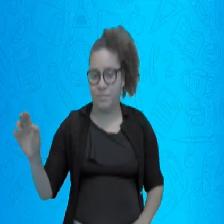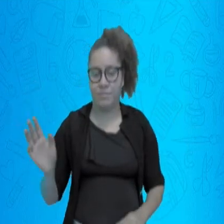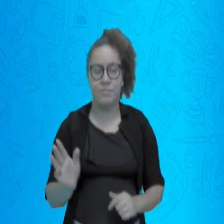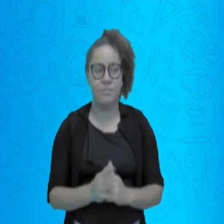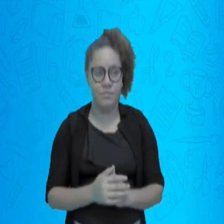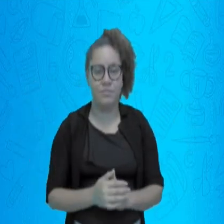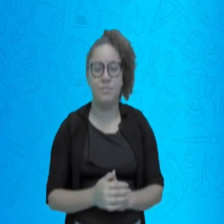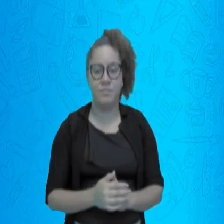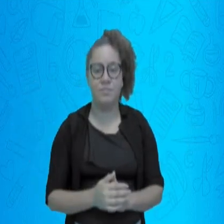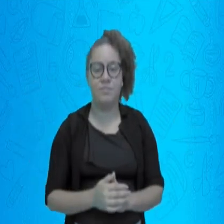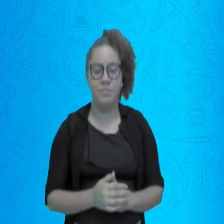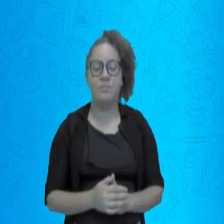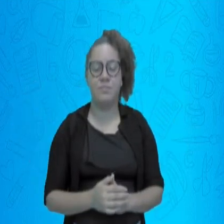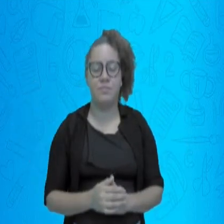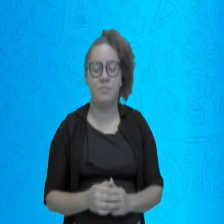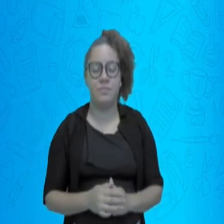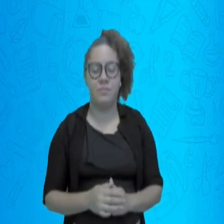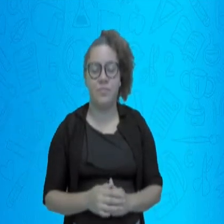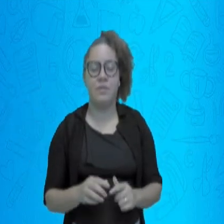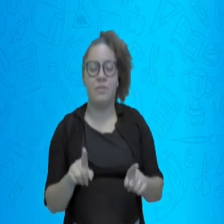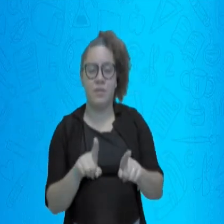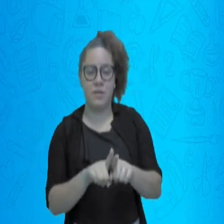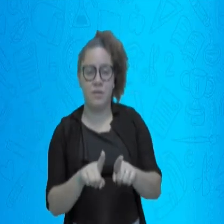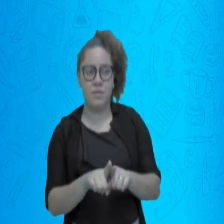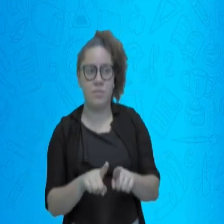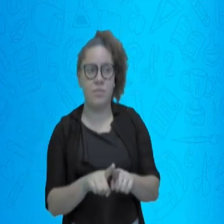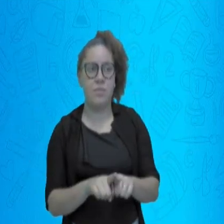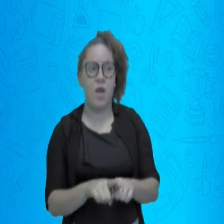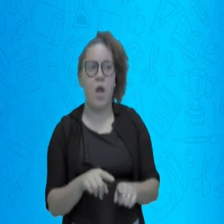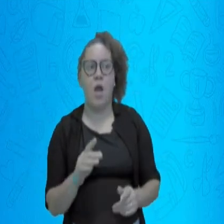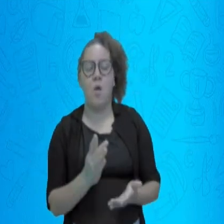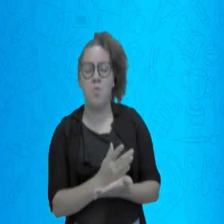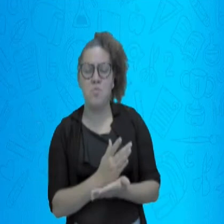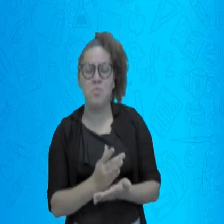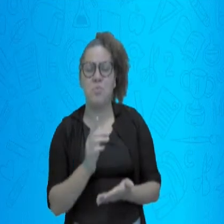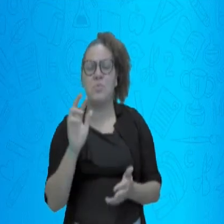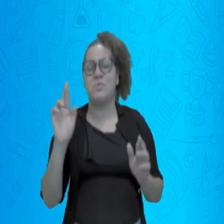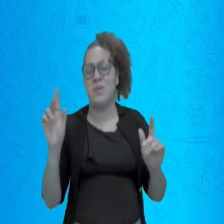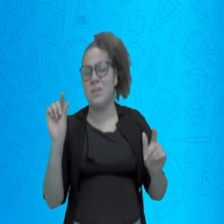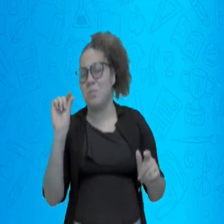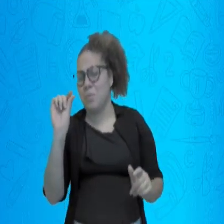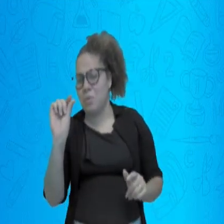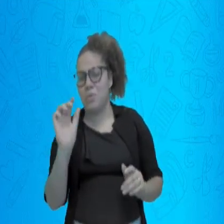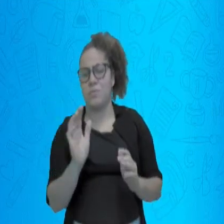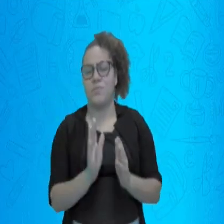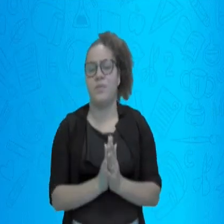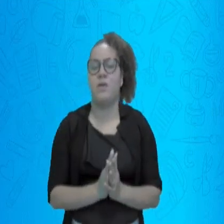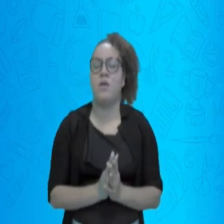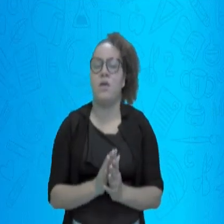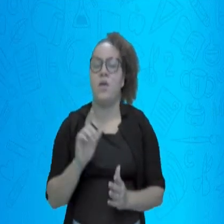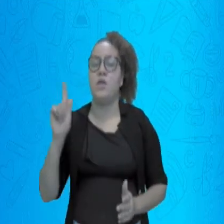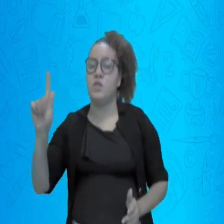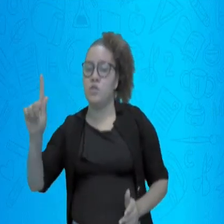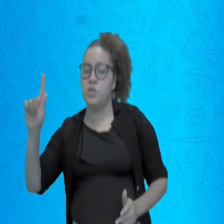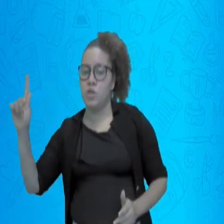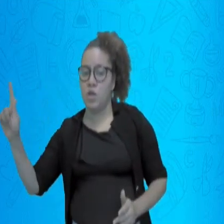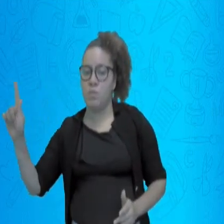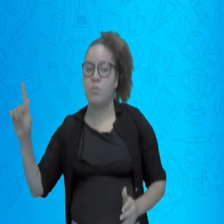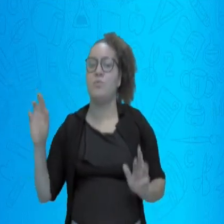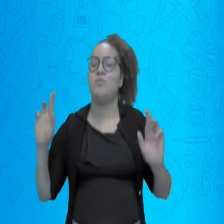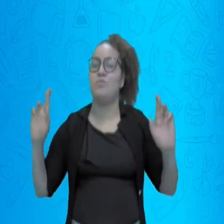iguais na fisionomia, mas tem alguma coisa que diferencia um do outro. E a gente tem aqueles irmãos gêmeos que